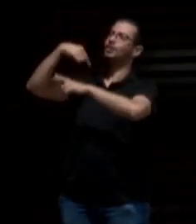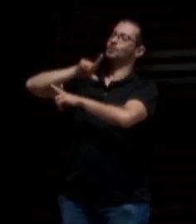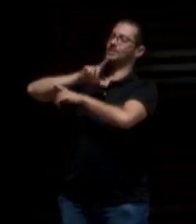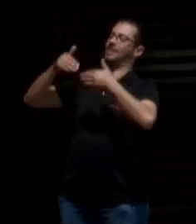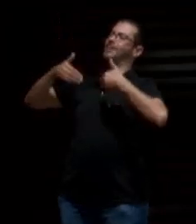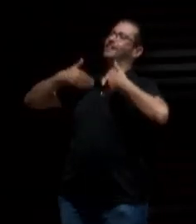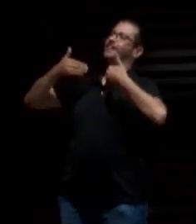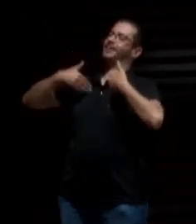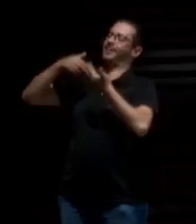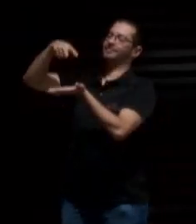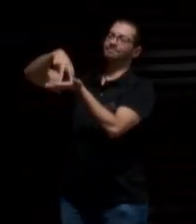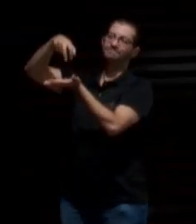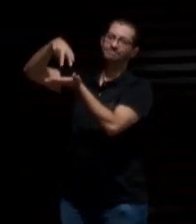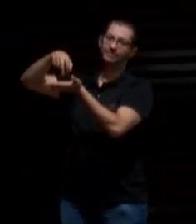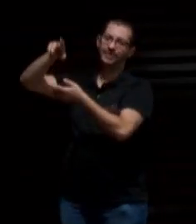exultando.